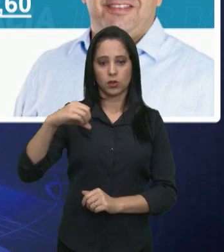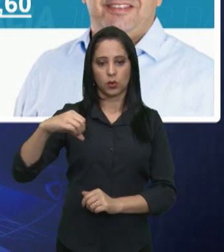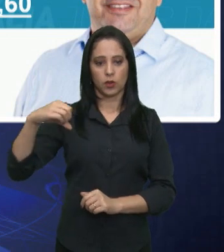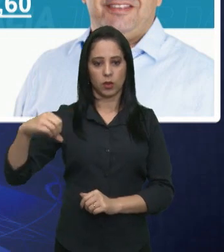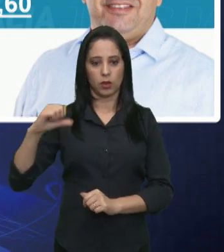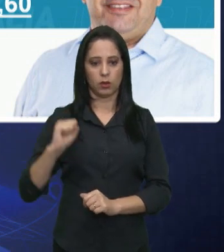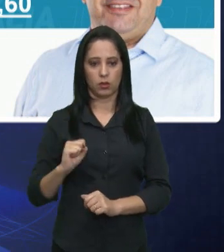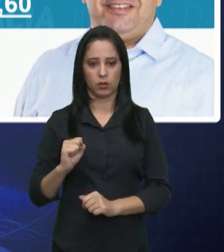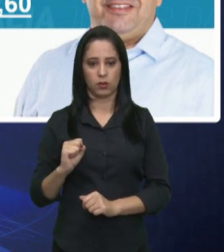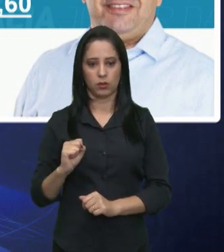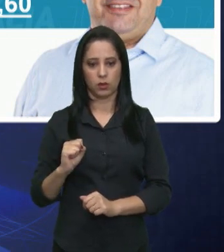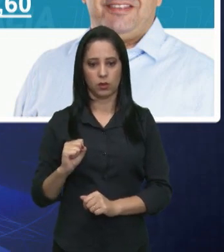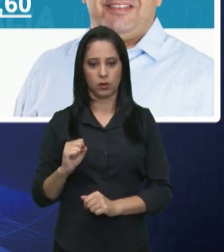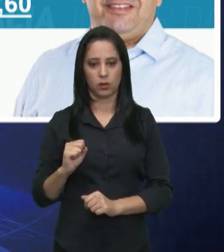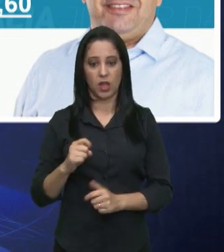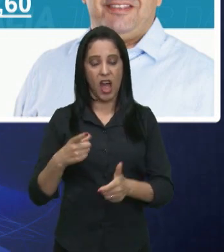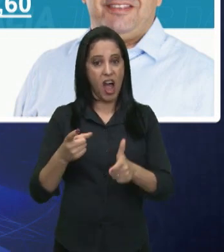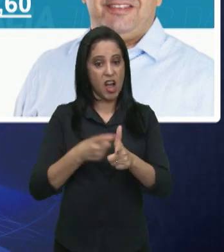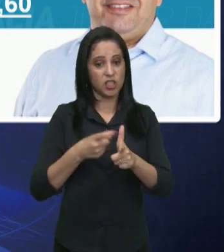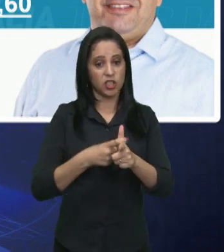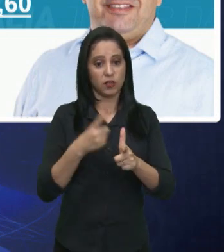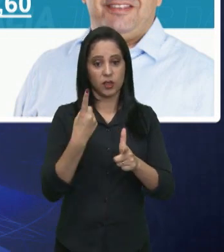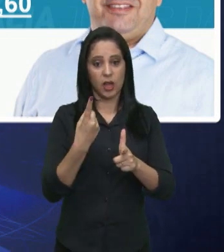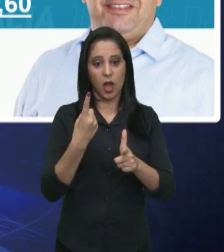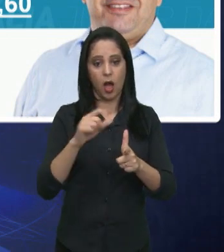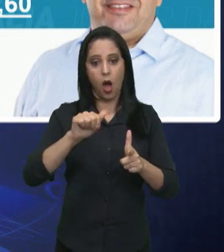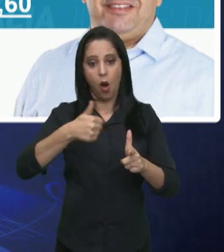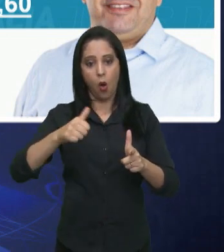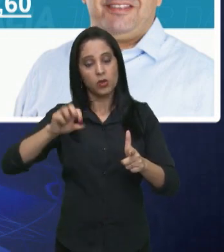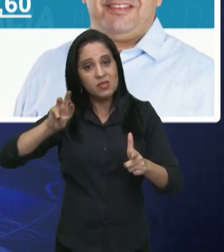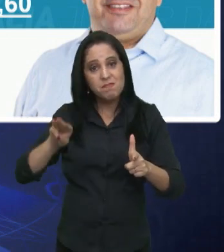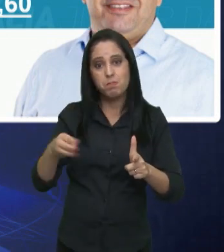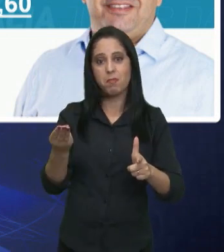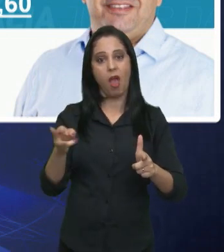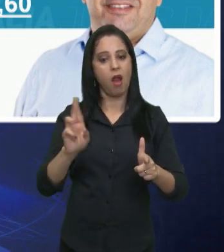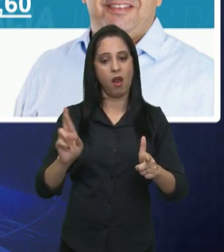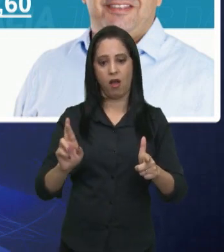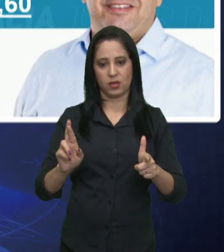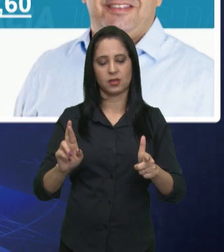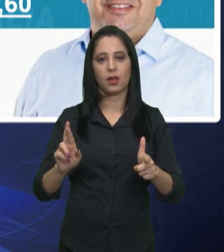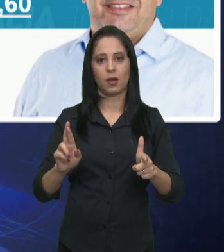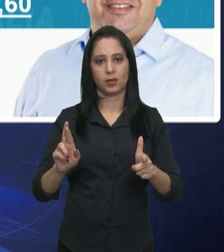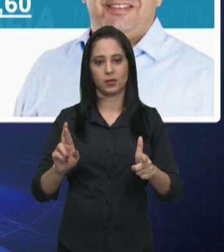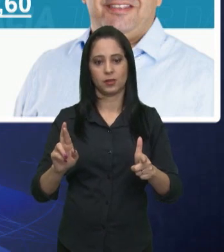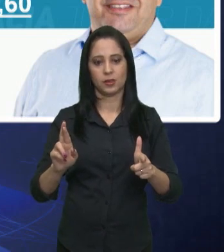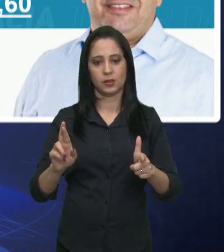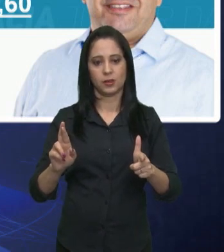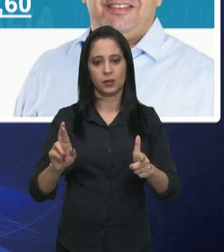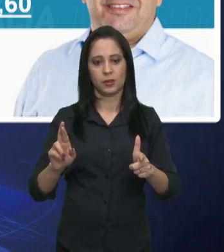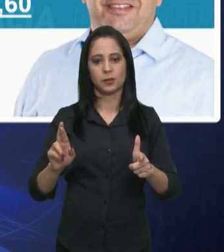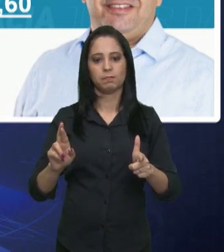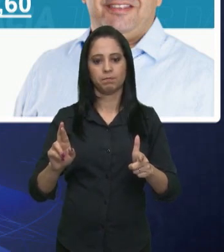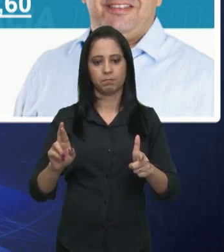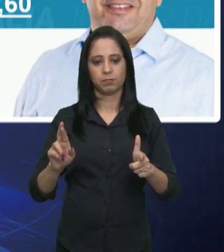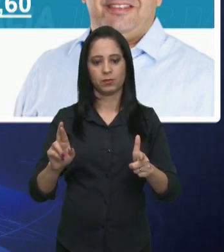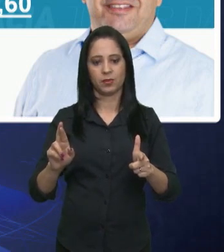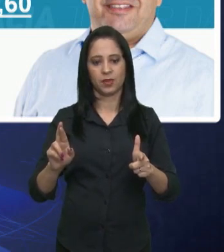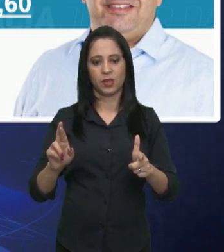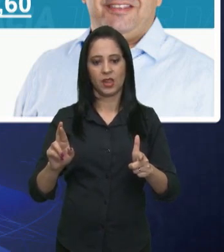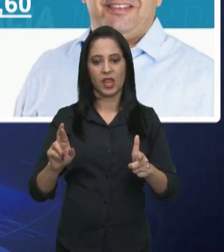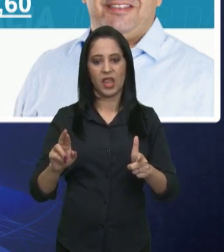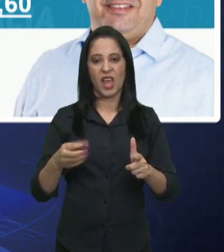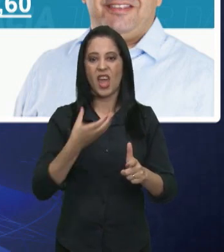1999. A dívida, 11 milhões, que era o valor original. O saldo em dezembro de